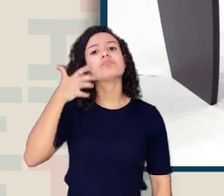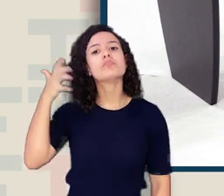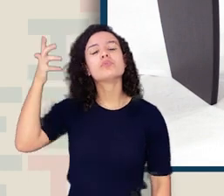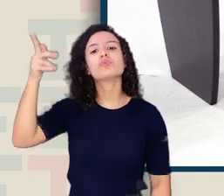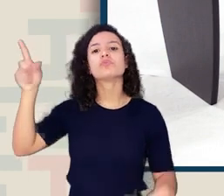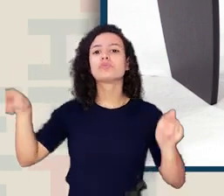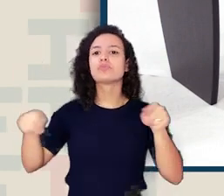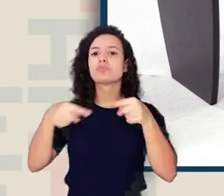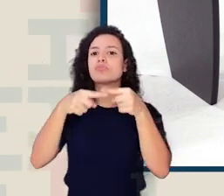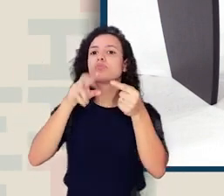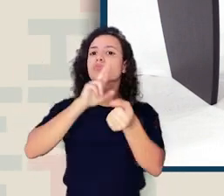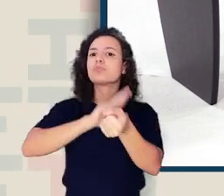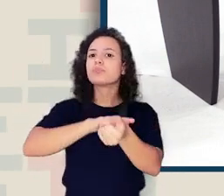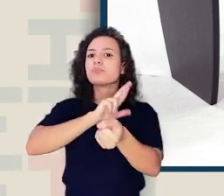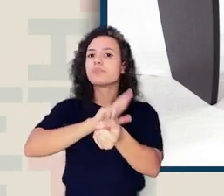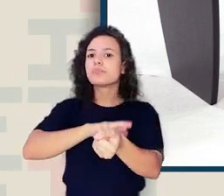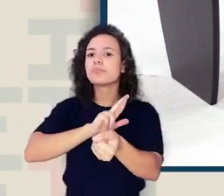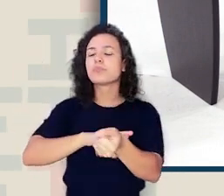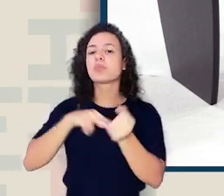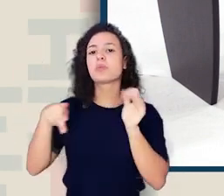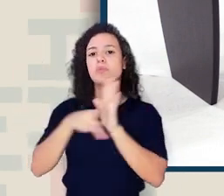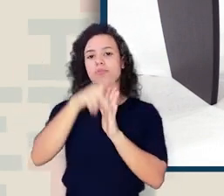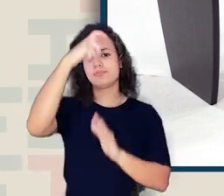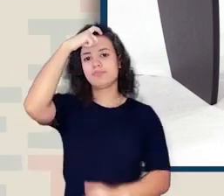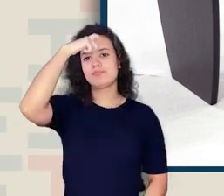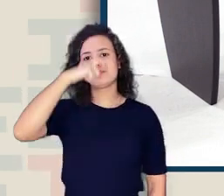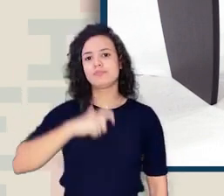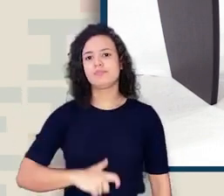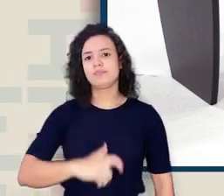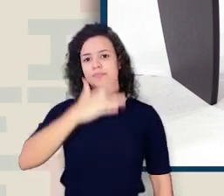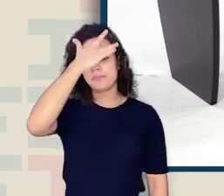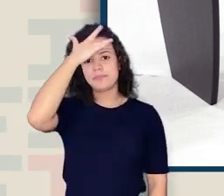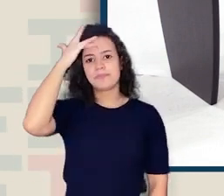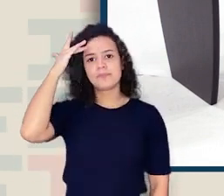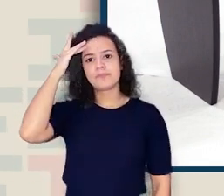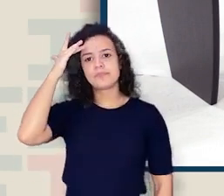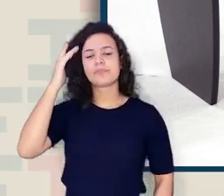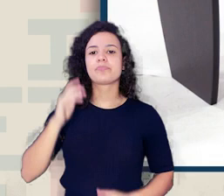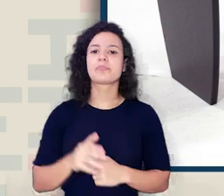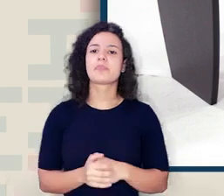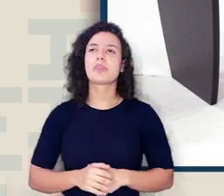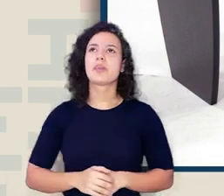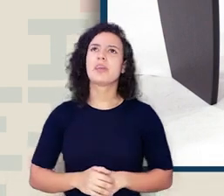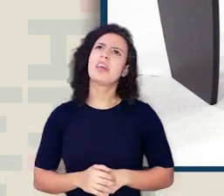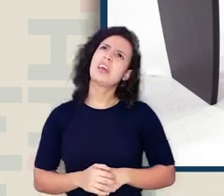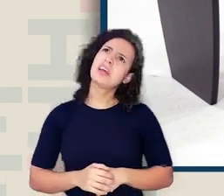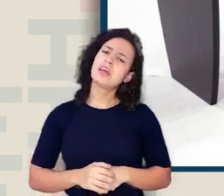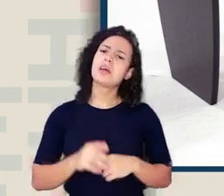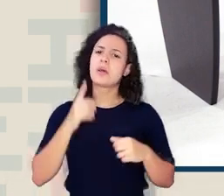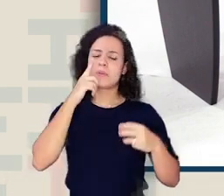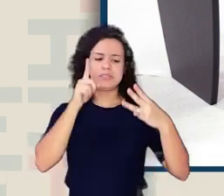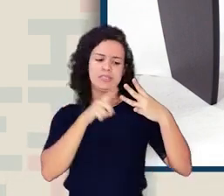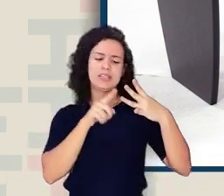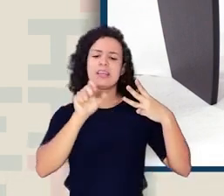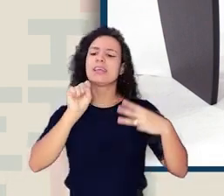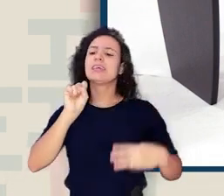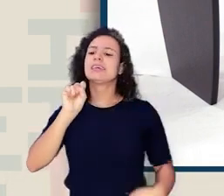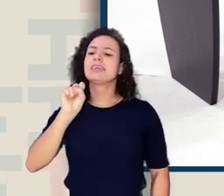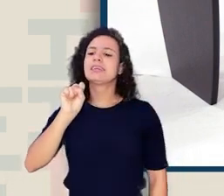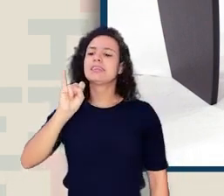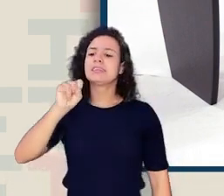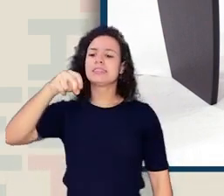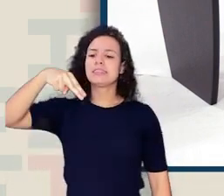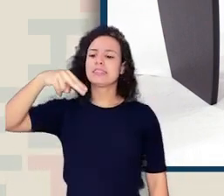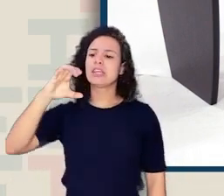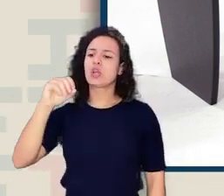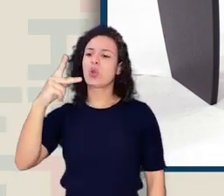está mais próxima realmente das intenções percussivas dos brincantes. Eu diria que a síncope seria a